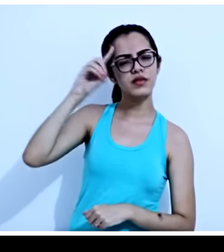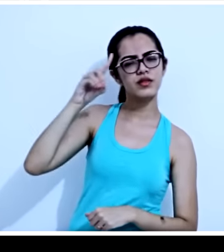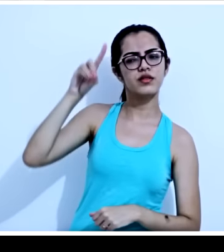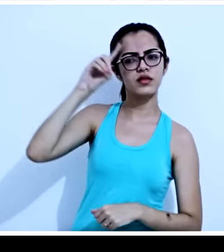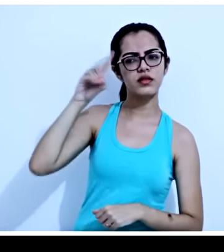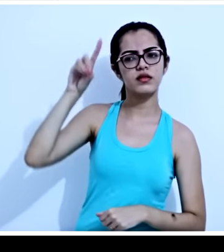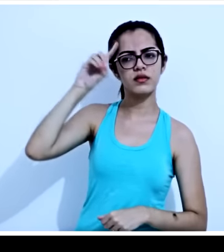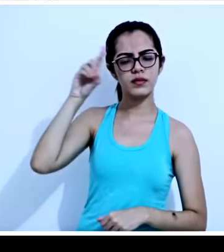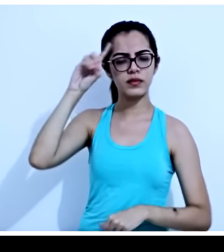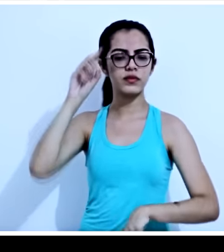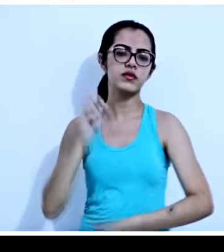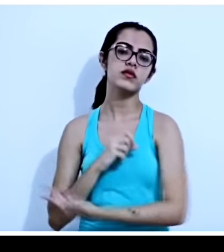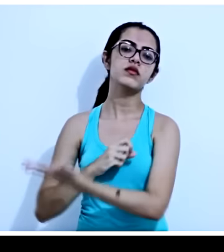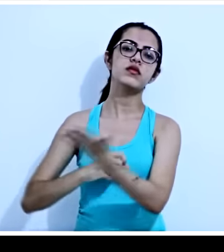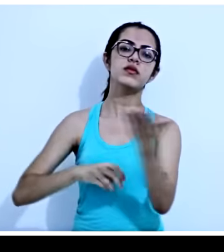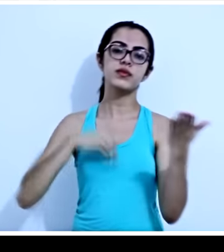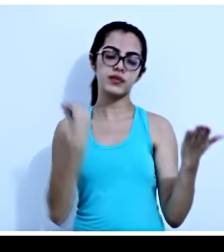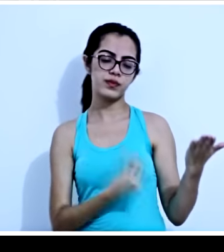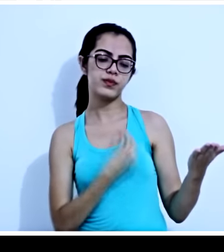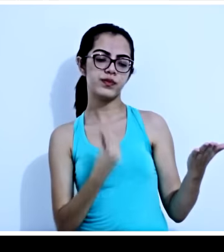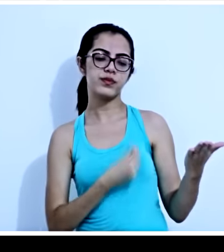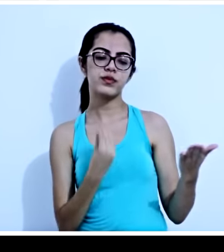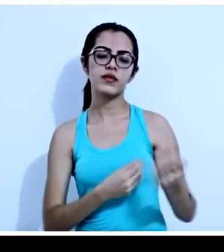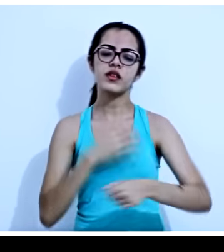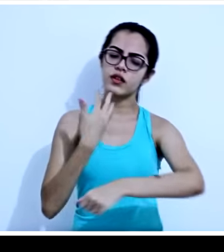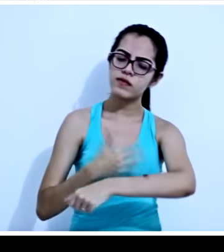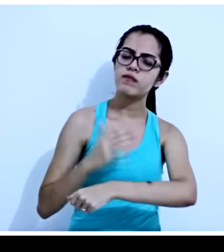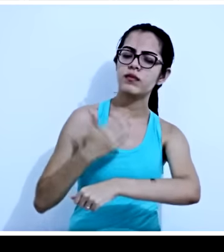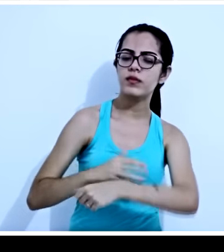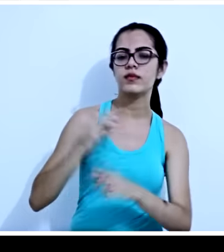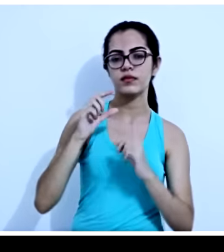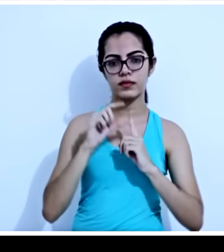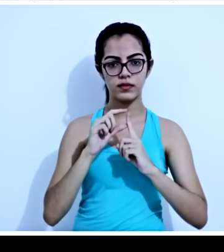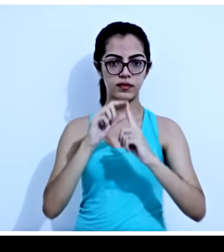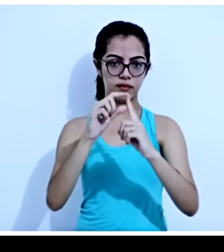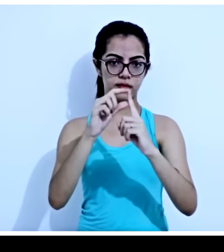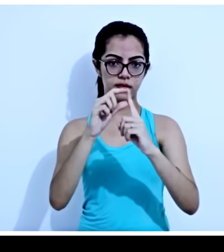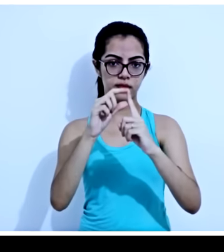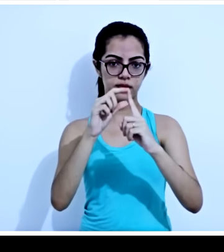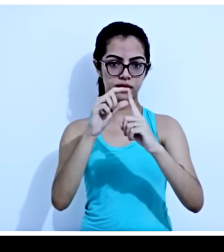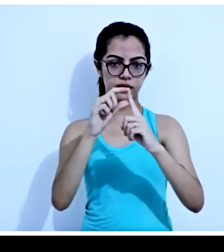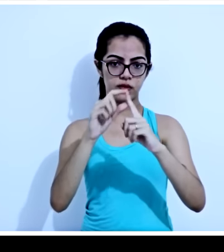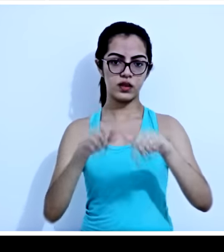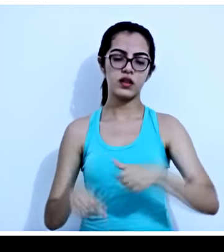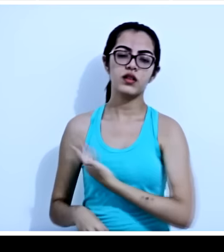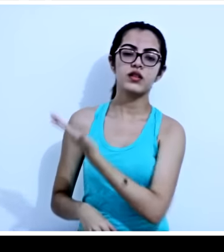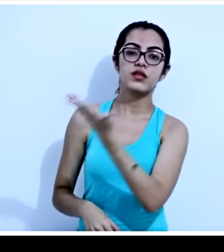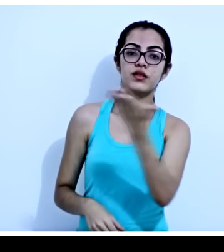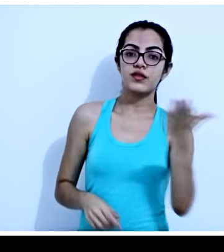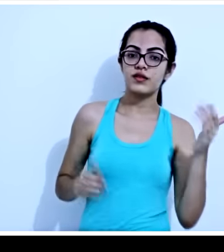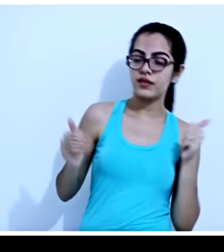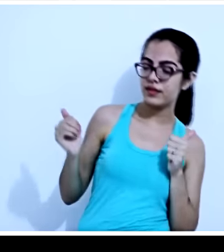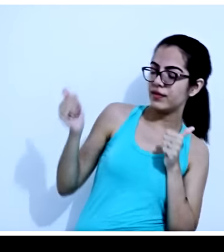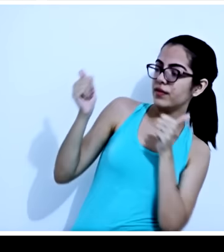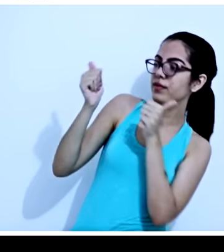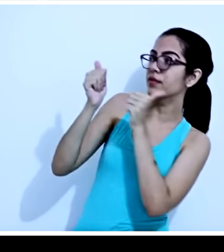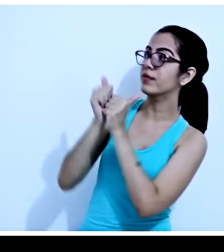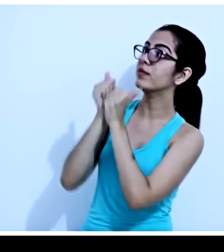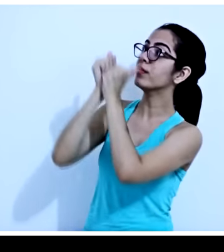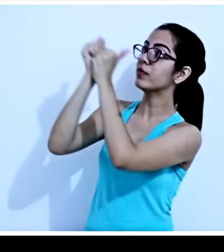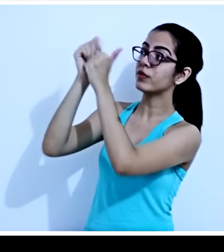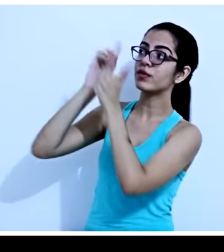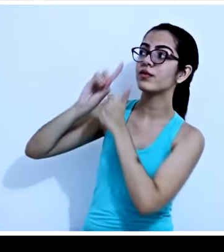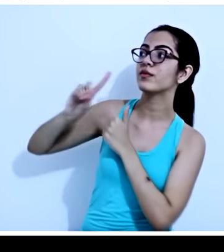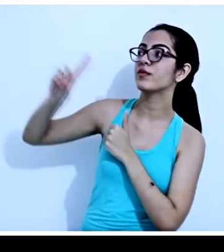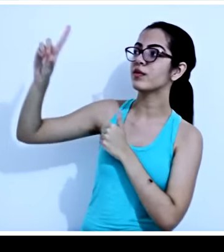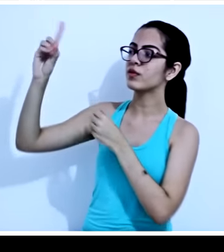diariamente nas nossas vidas a prática e o exercício da palavra, que nos coloca próximos do nosso Deus,